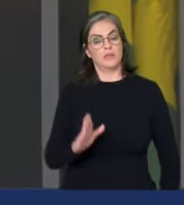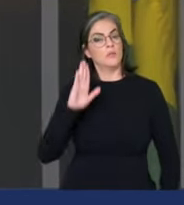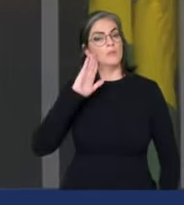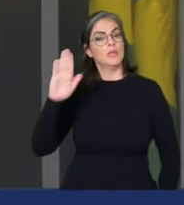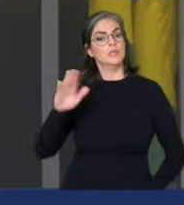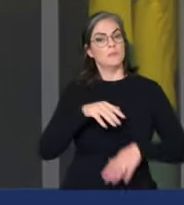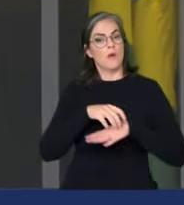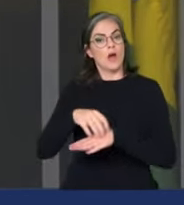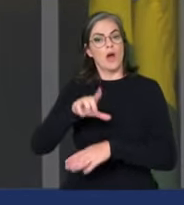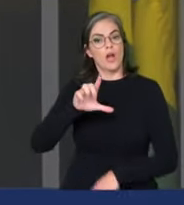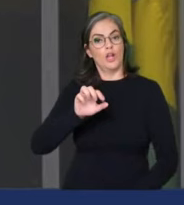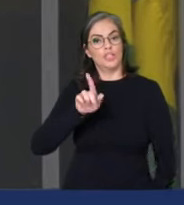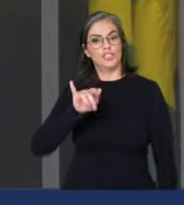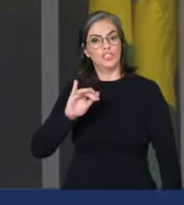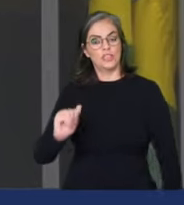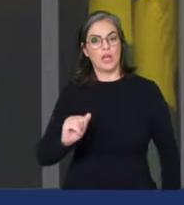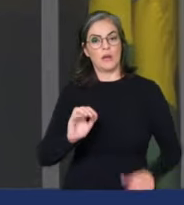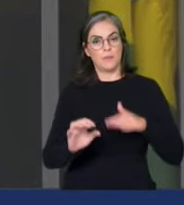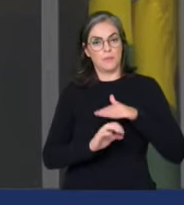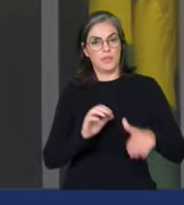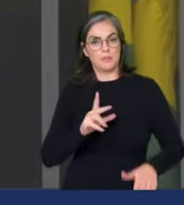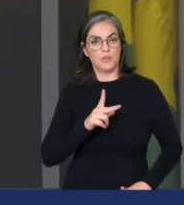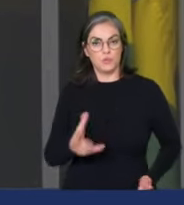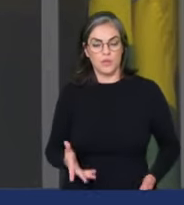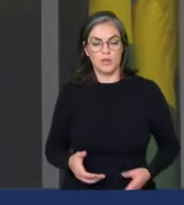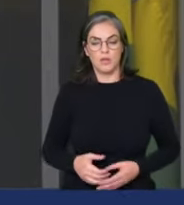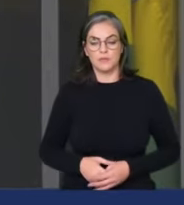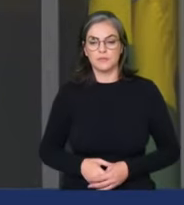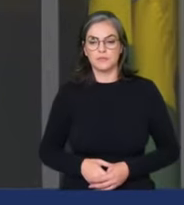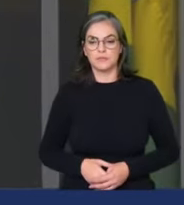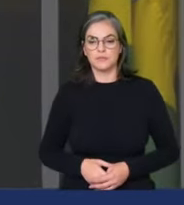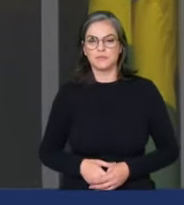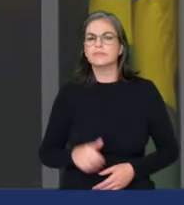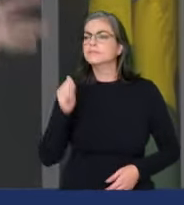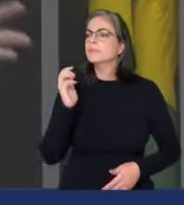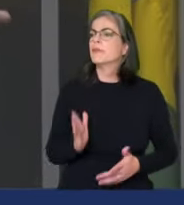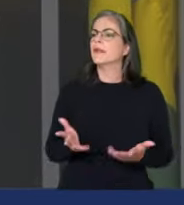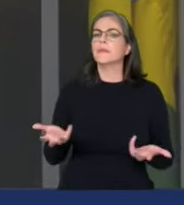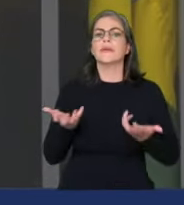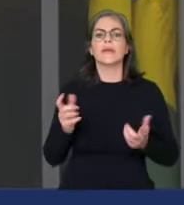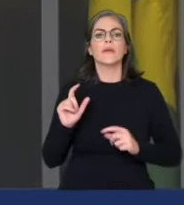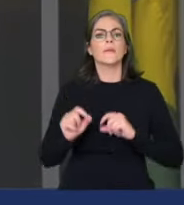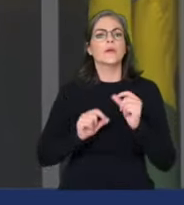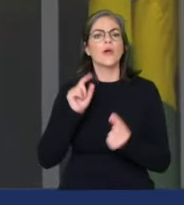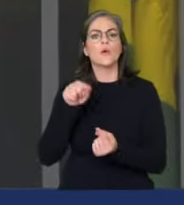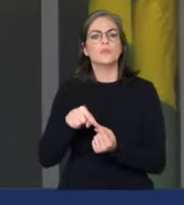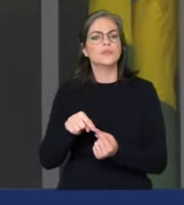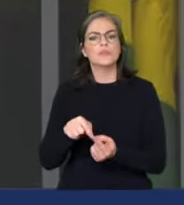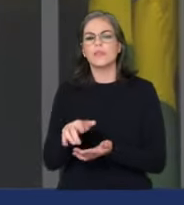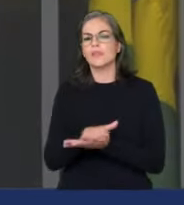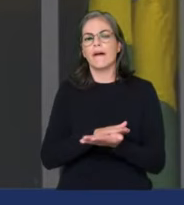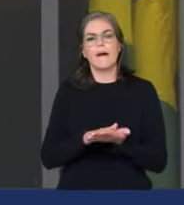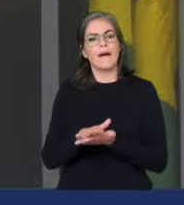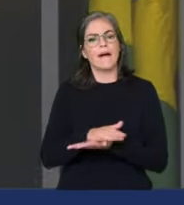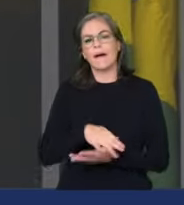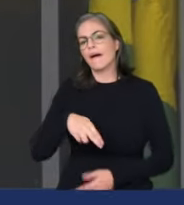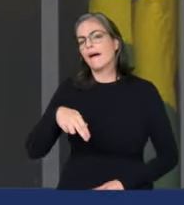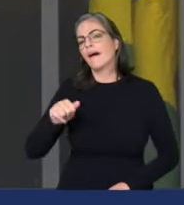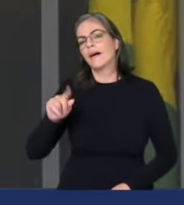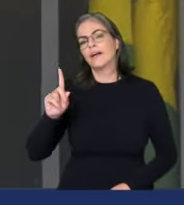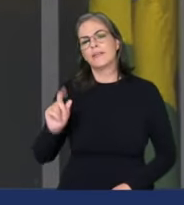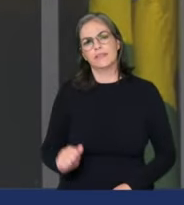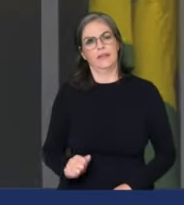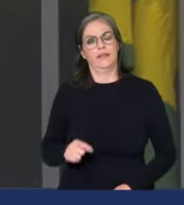empresa privada. Ah, então eles estão mirando em quê? Não estão mirando em nada. O que nós estamos assistindo é o